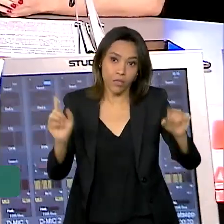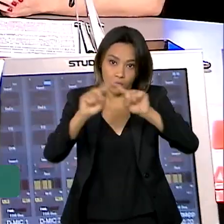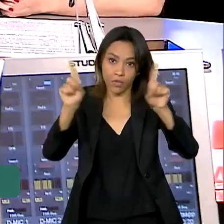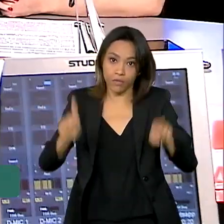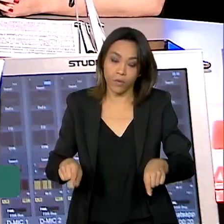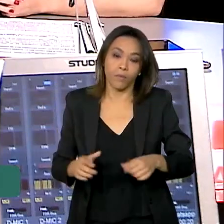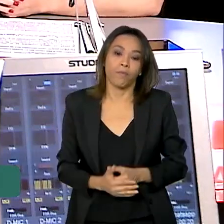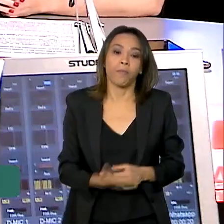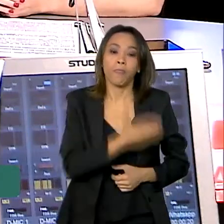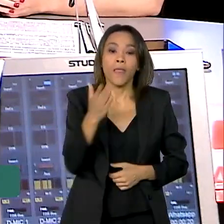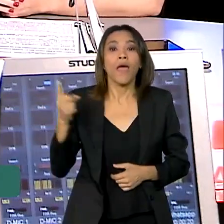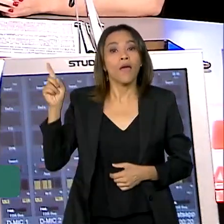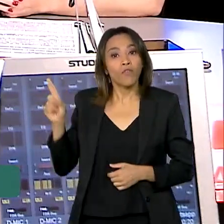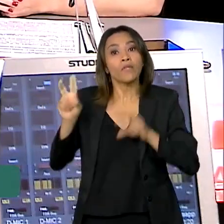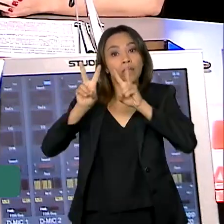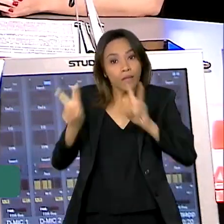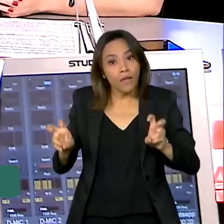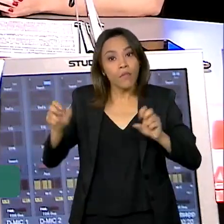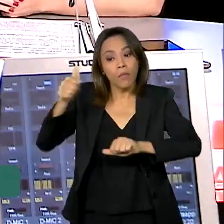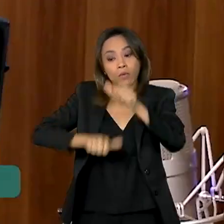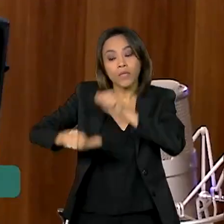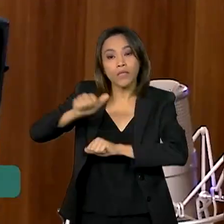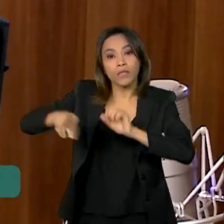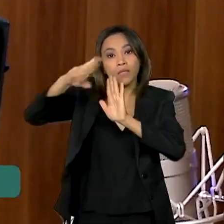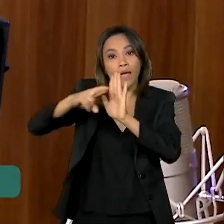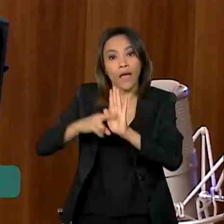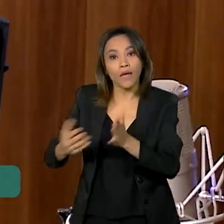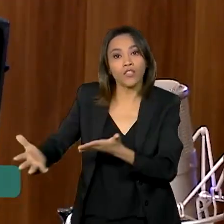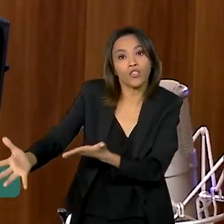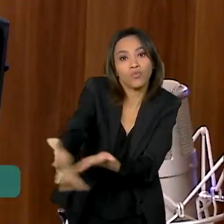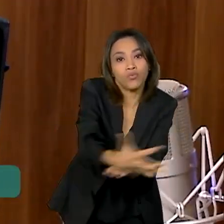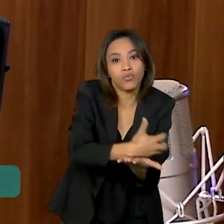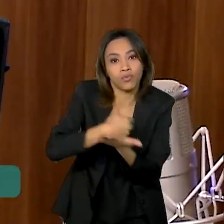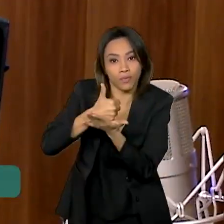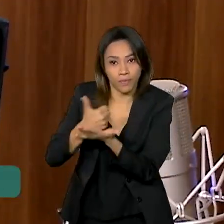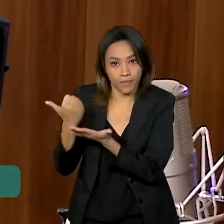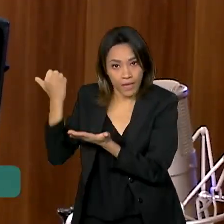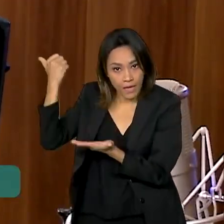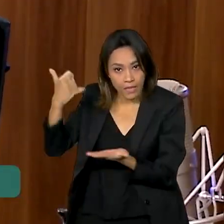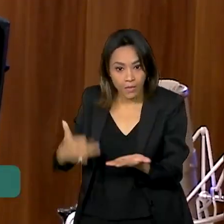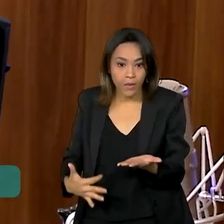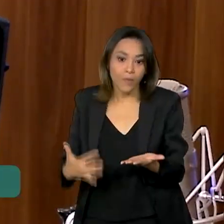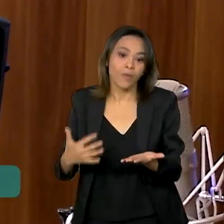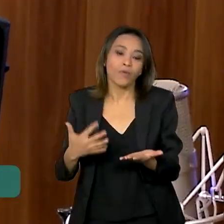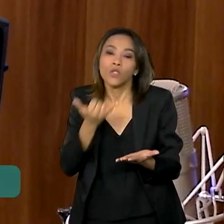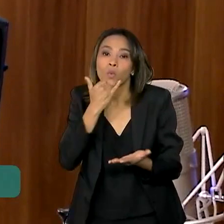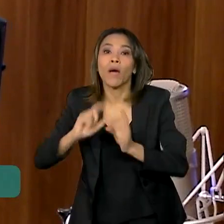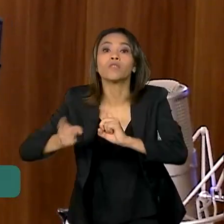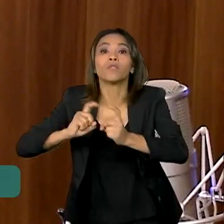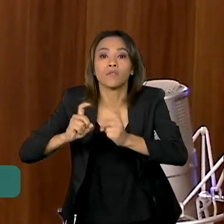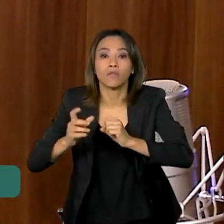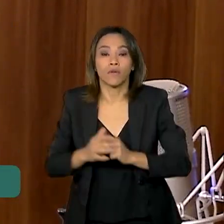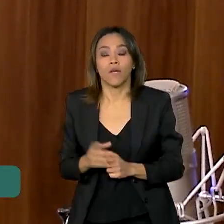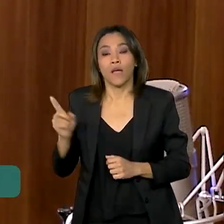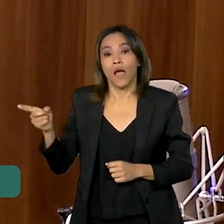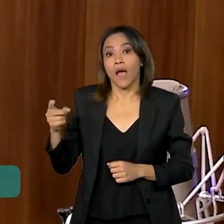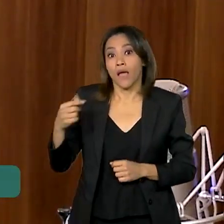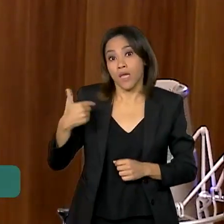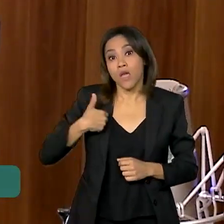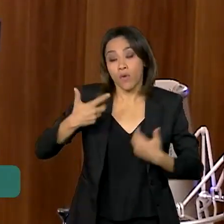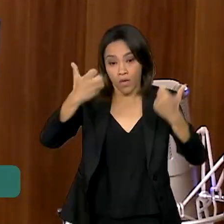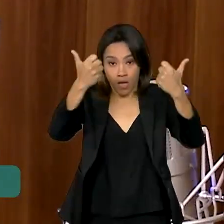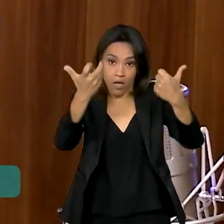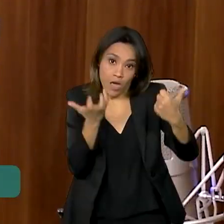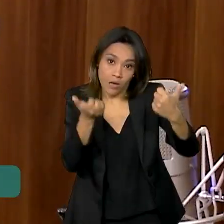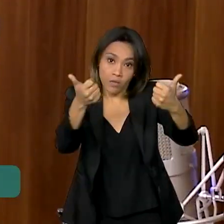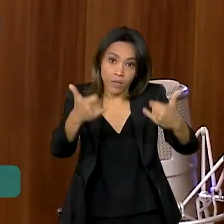reforma administrativa também foi tema do programa. É um tema muito árido, né? Então, nem todo mundo entende o que a gente está falando, mas o que eu queria dizer é